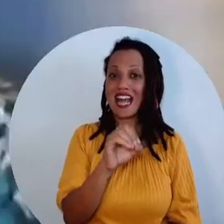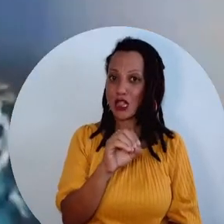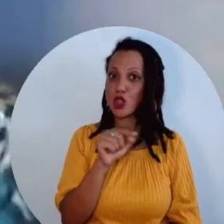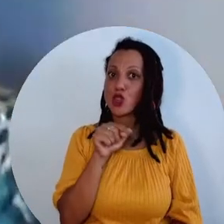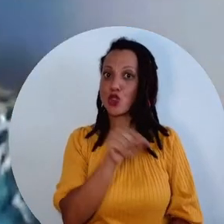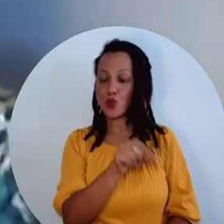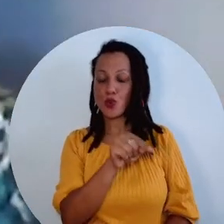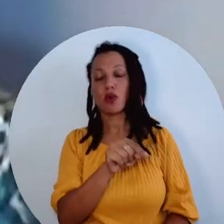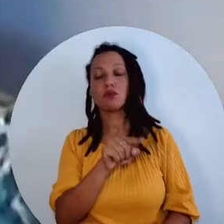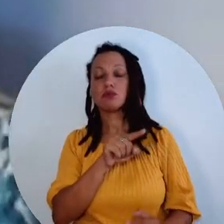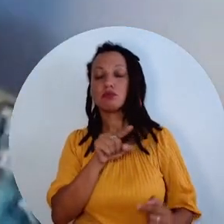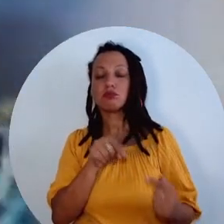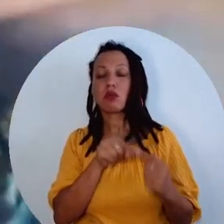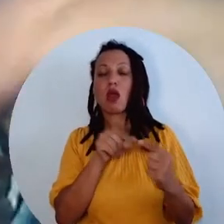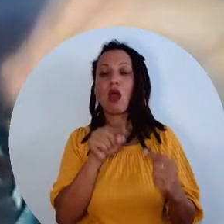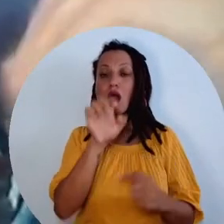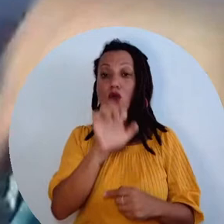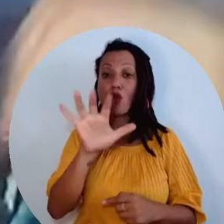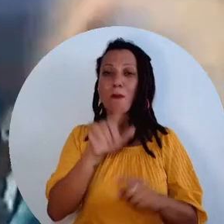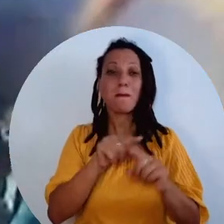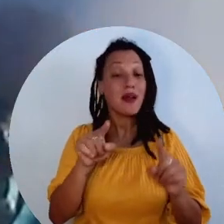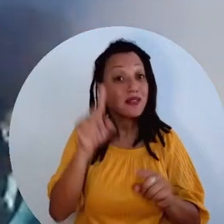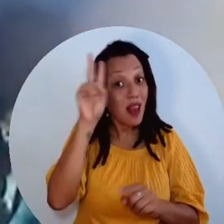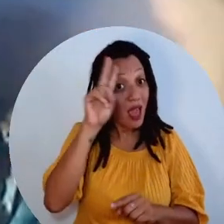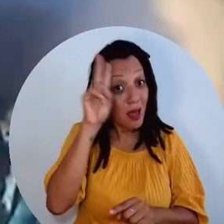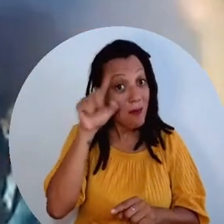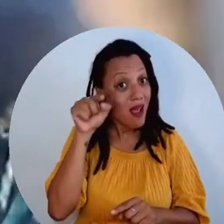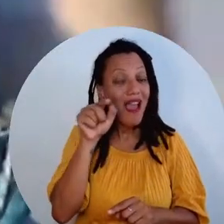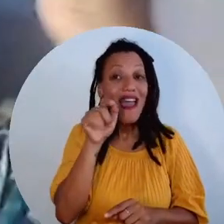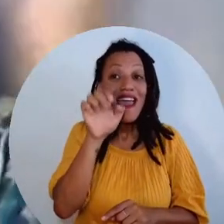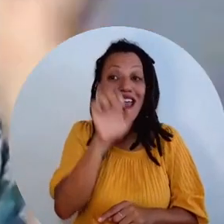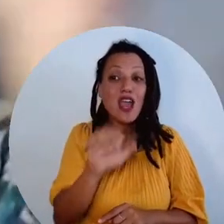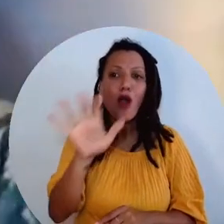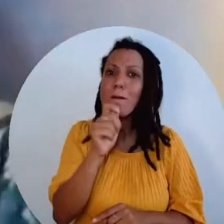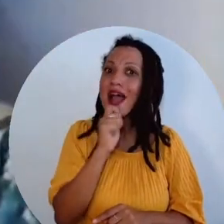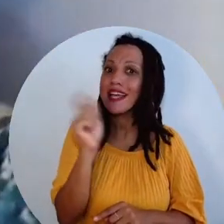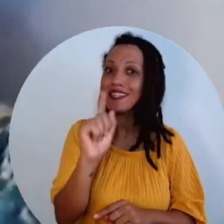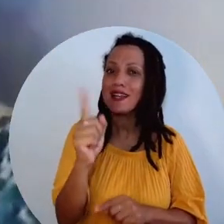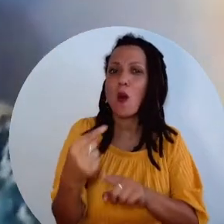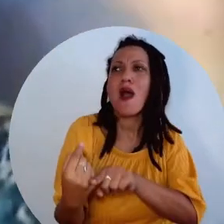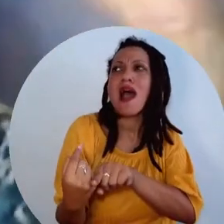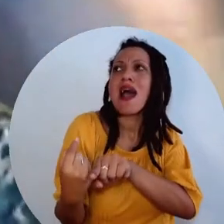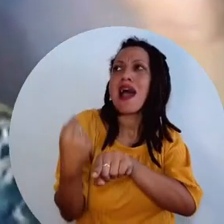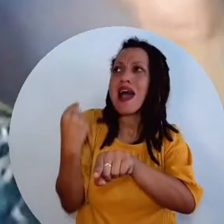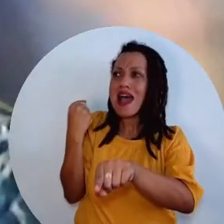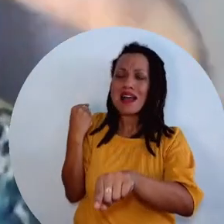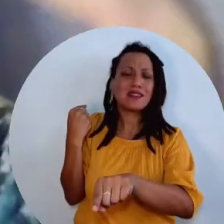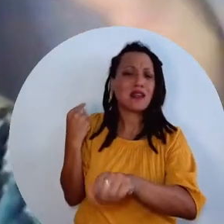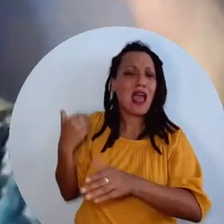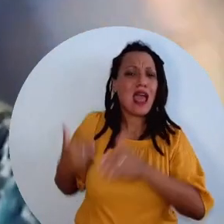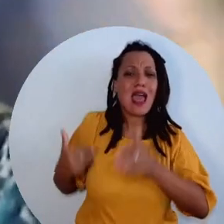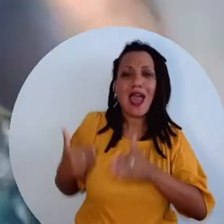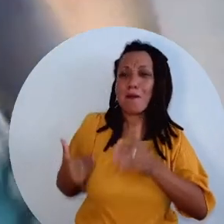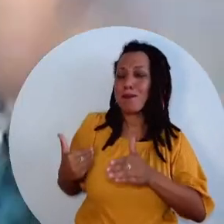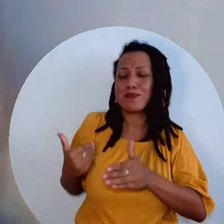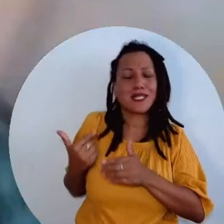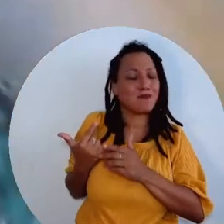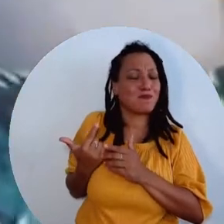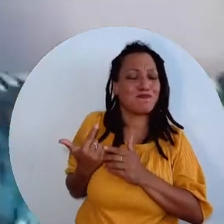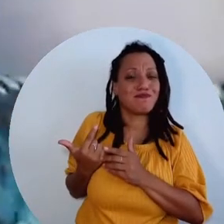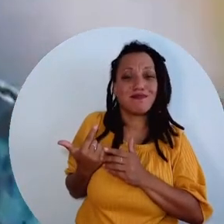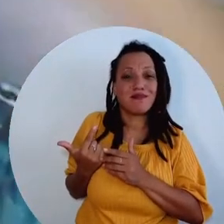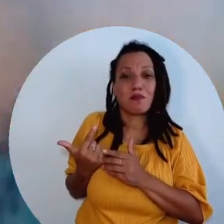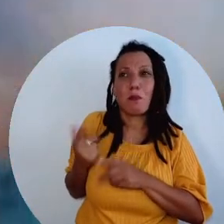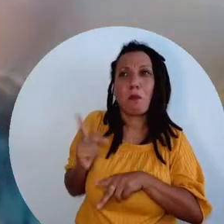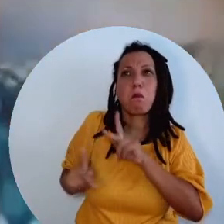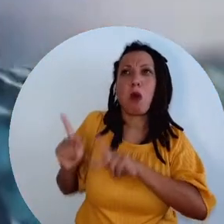indo-europeia, porque não é Europa ainda, tá? A Europa vai surgir bem depois. Ele está falando nos tempos imemoriais, né? Ele está falando ali do tempo do